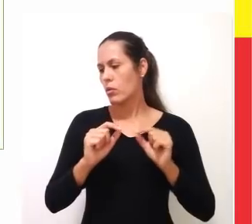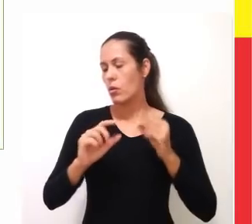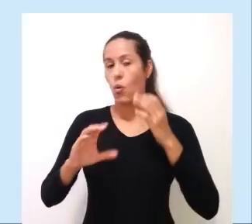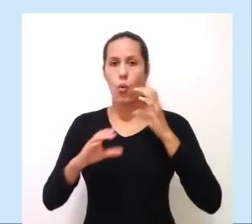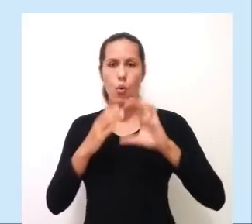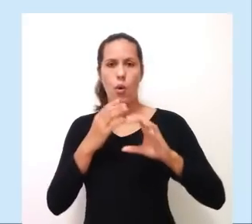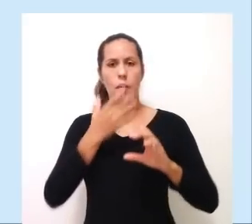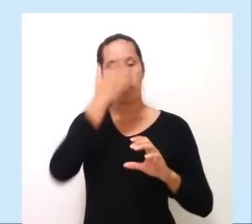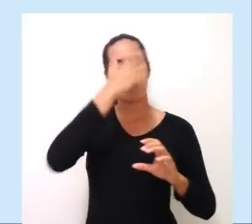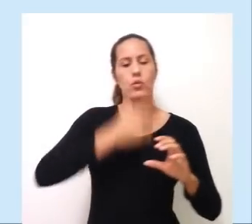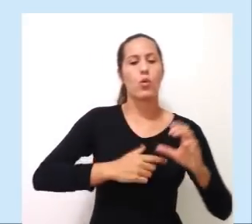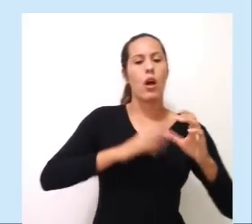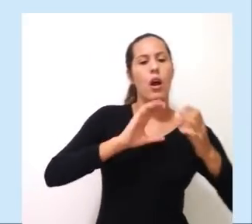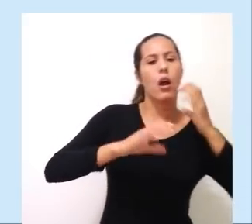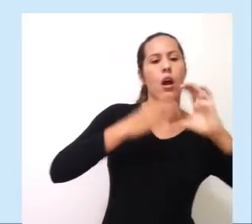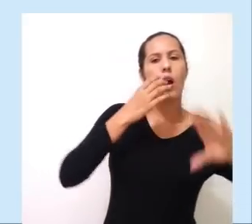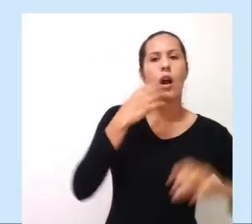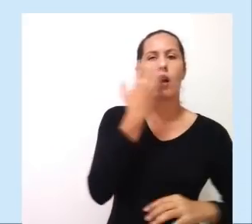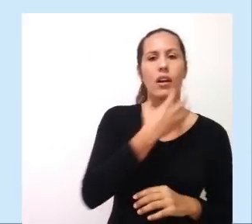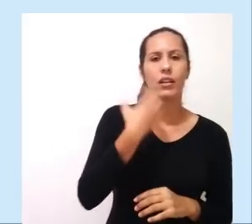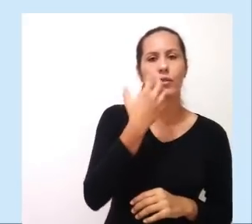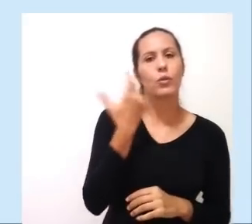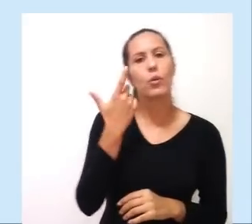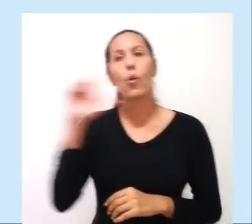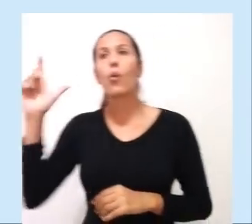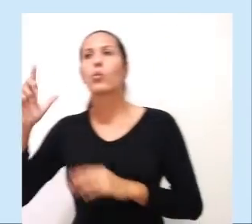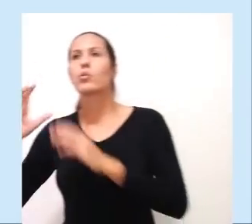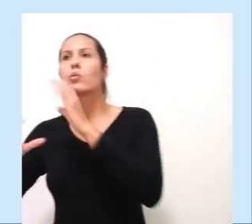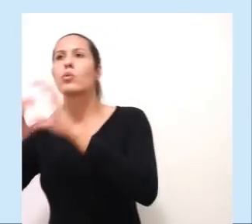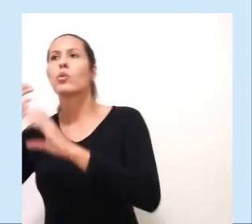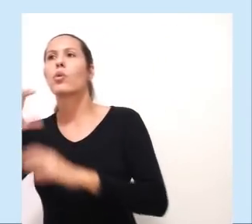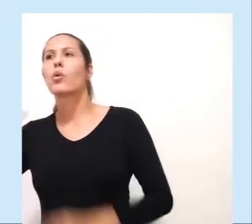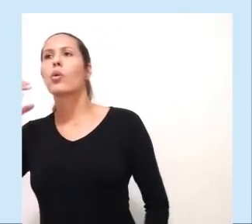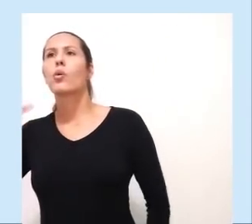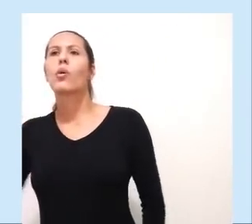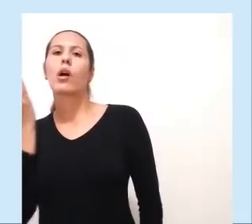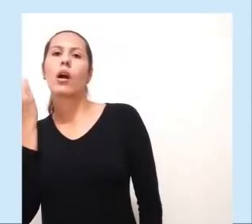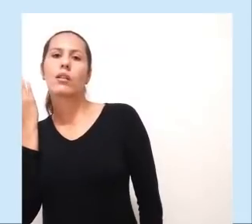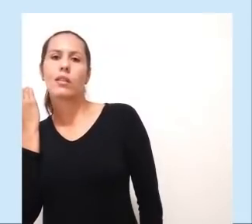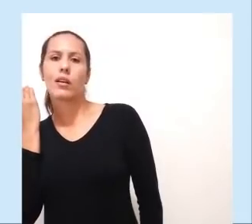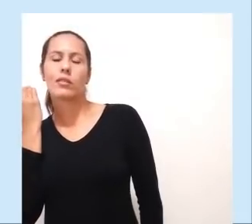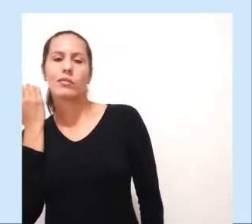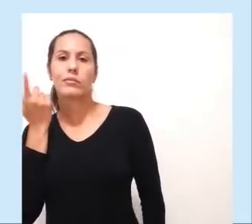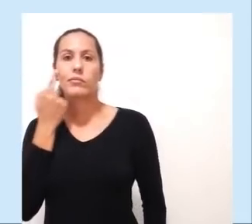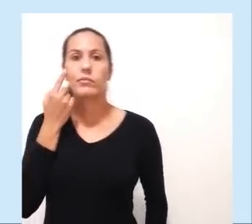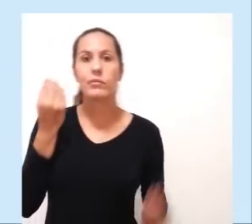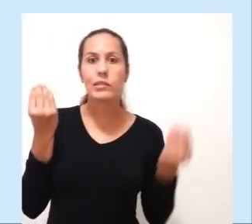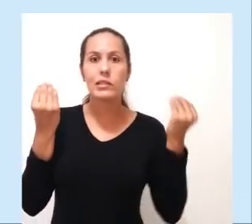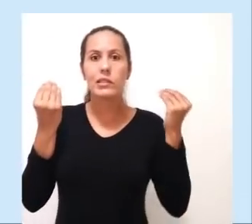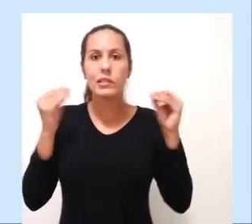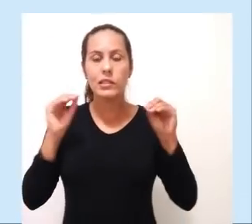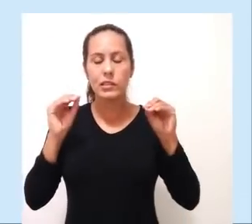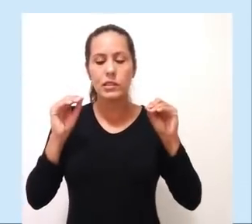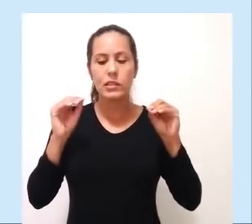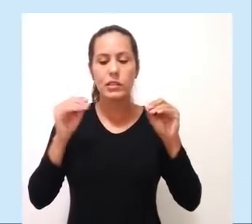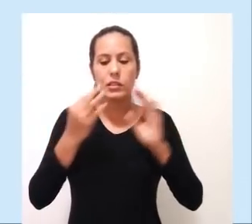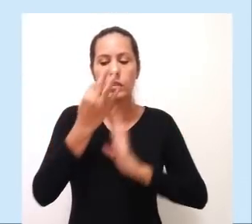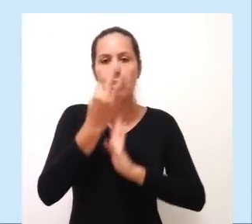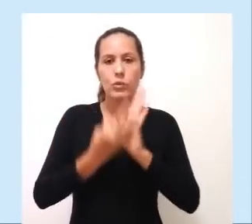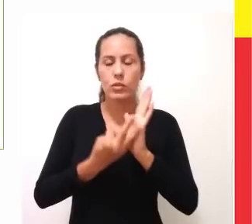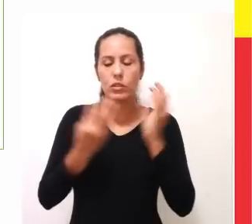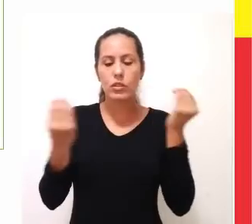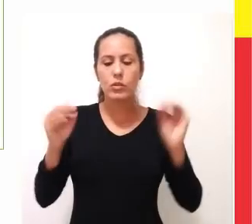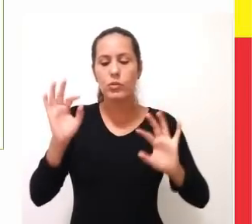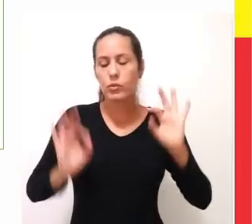diferença do cantou, do cantava, como a gente pode utilizar esses verbos e a intenção dele dentro do texto jornalístico.